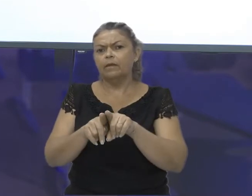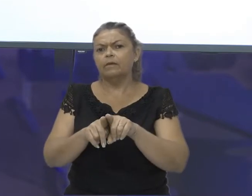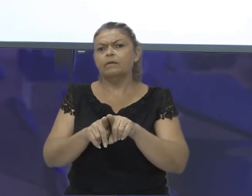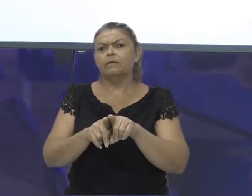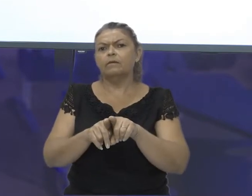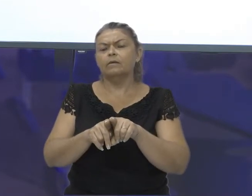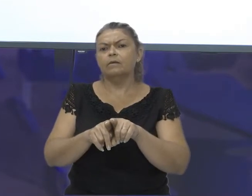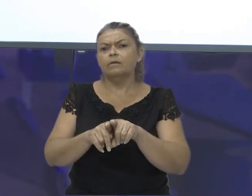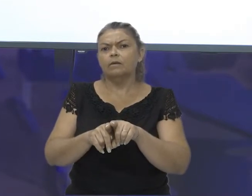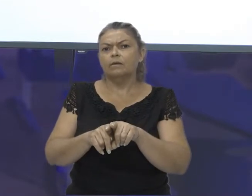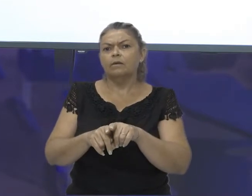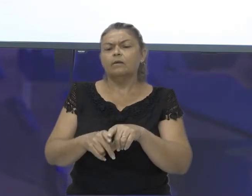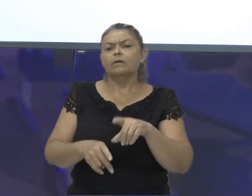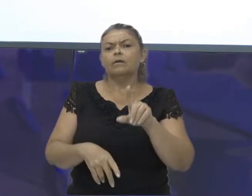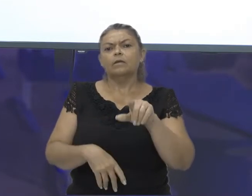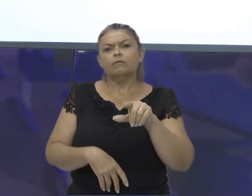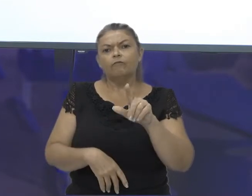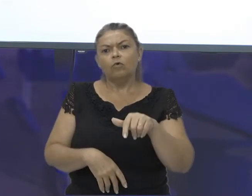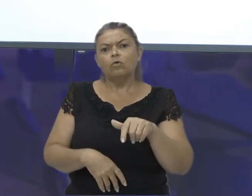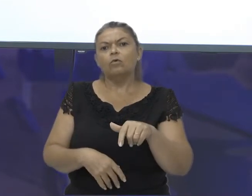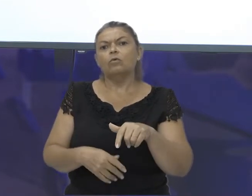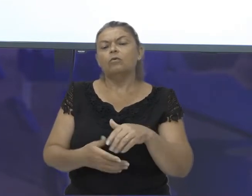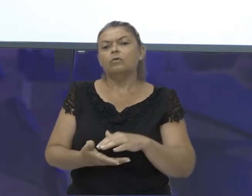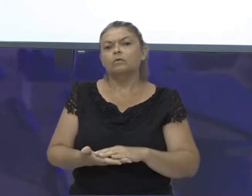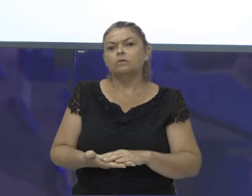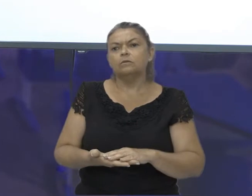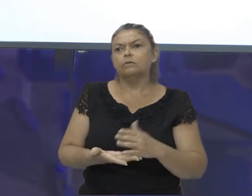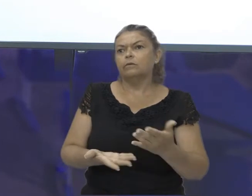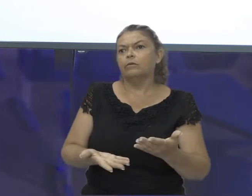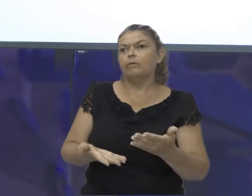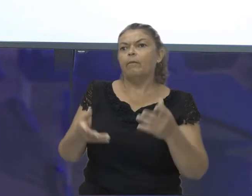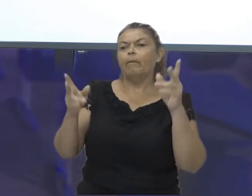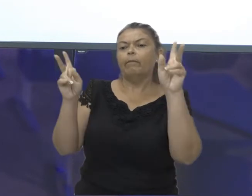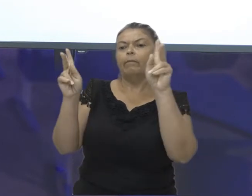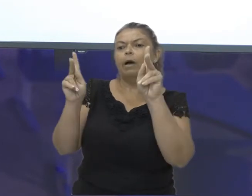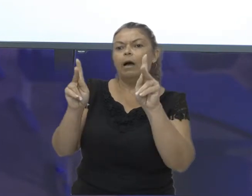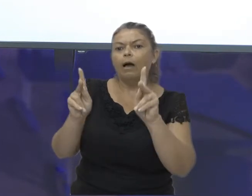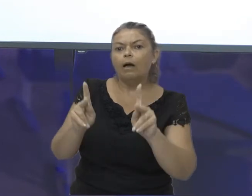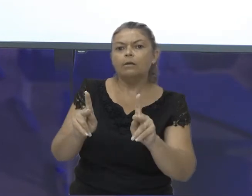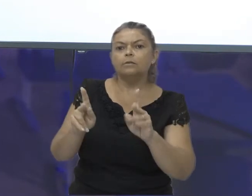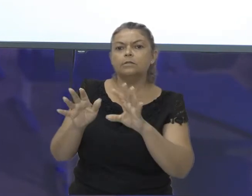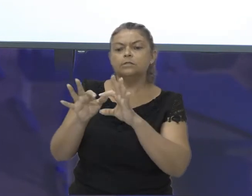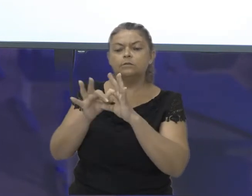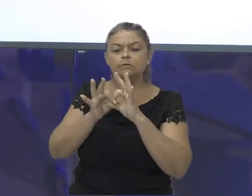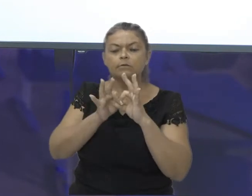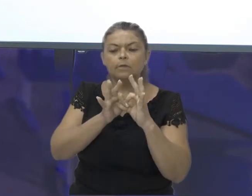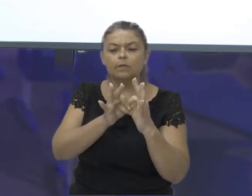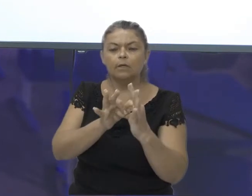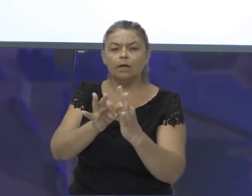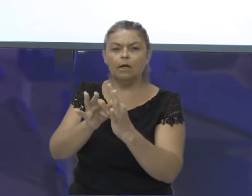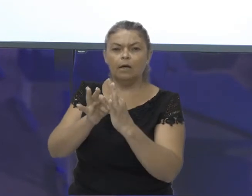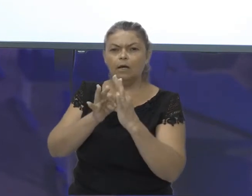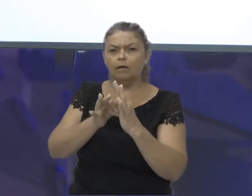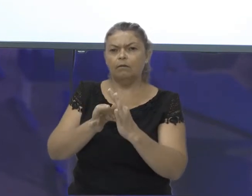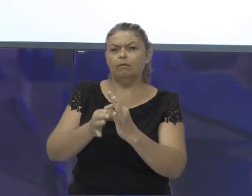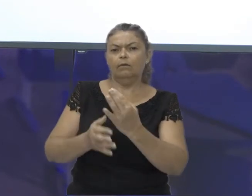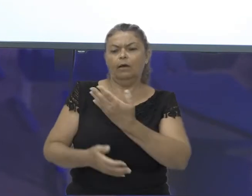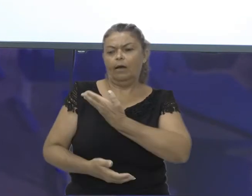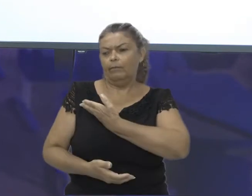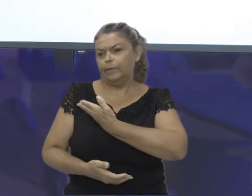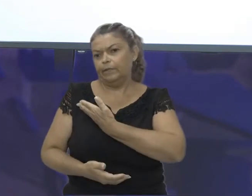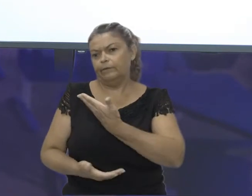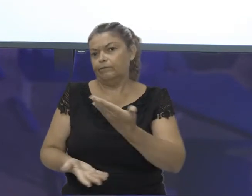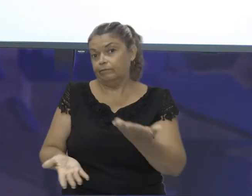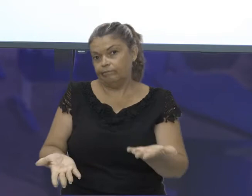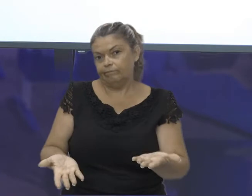foram traçadas de forma harmônica, né? De acordos amigáveis, podemos